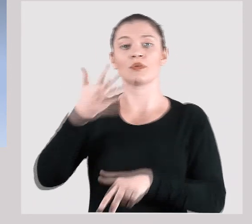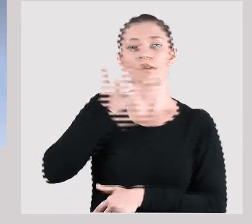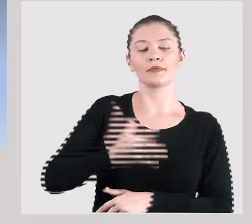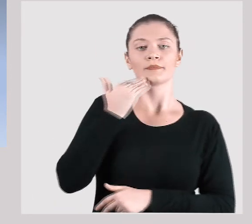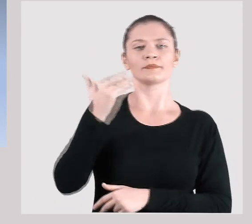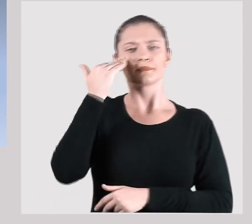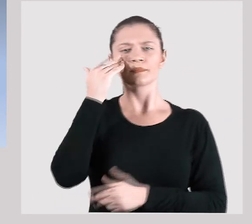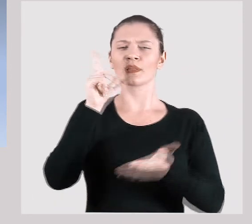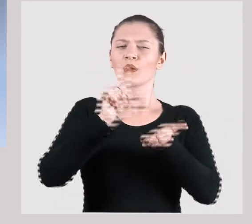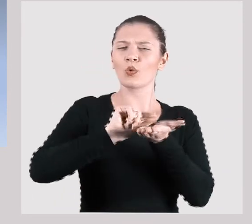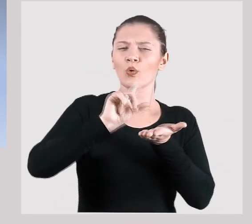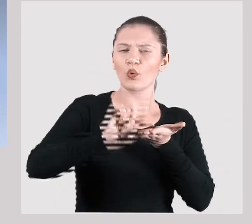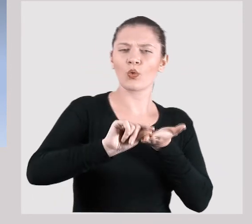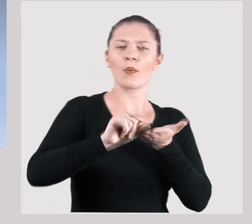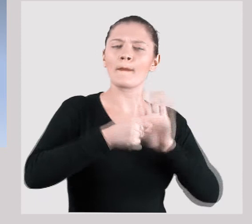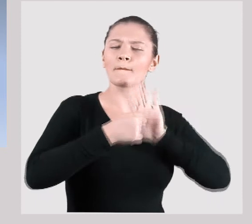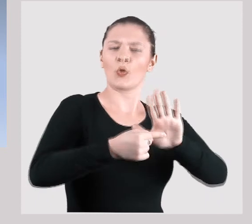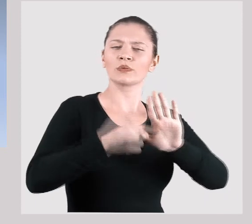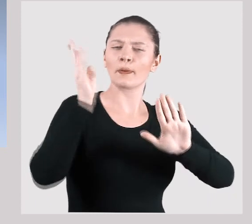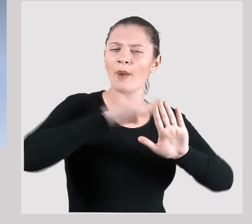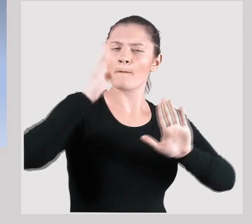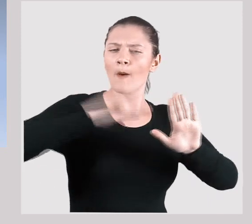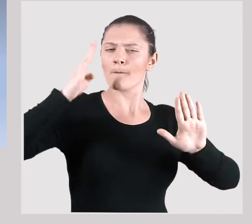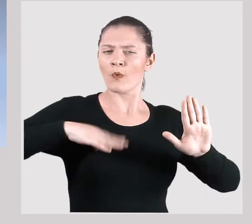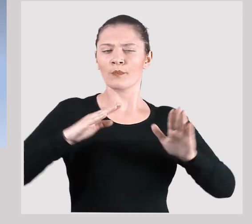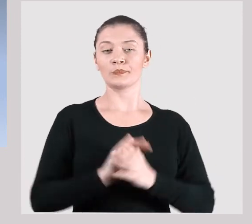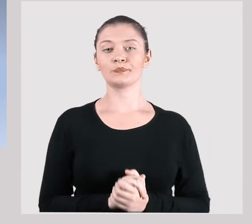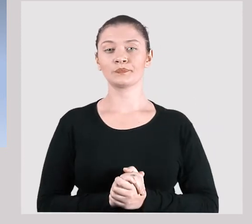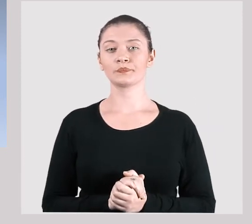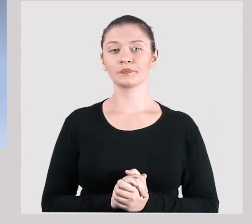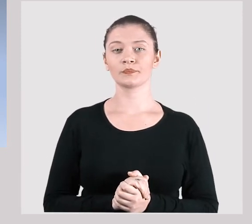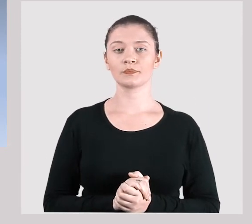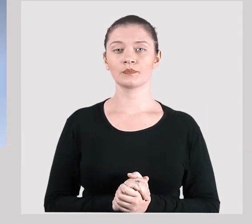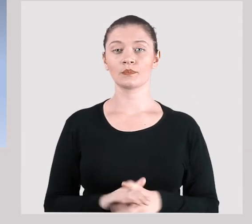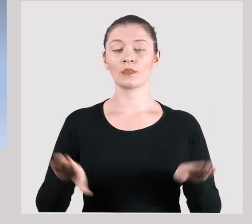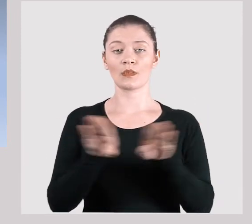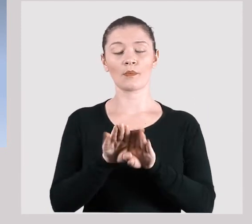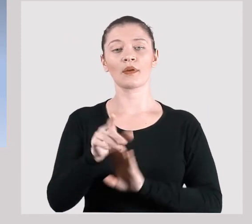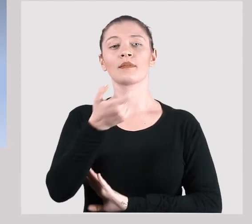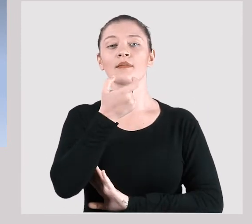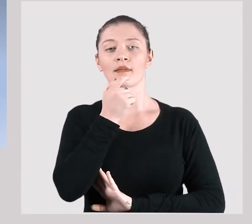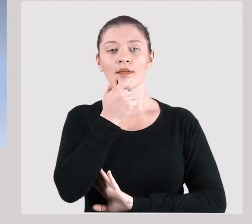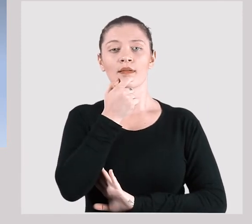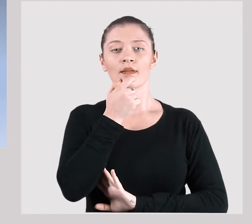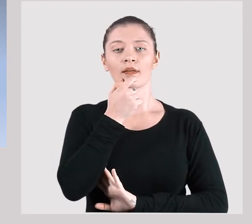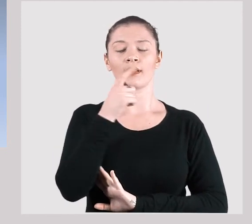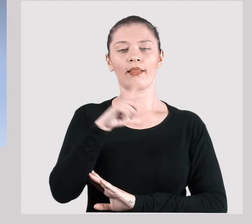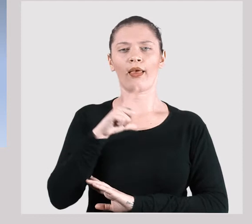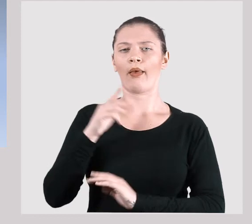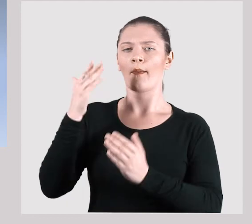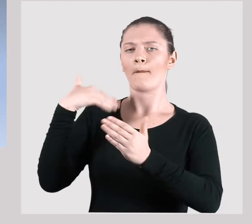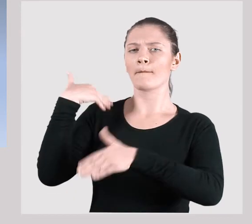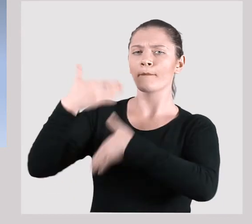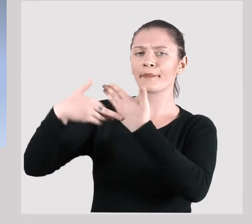os artigos científicos dos malefícios. Lá no Reino Unido, então, na Câmara de Lordes, estão fazendo um processo de